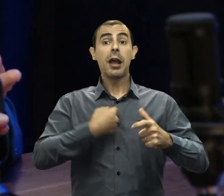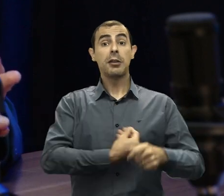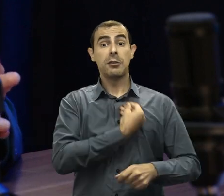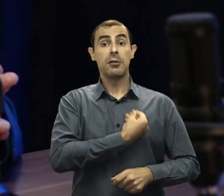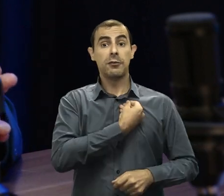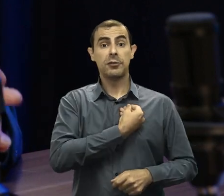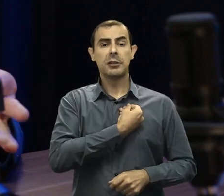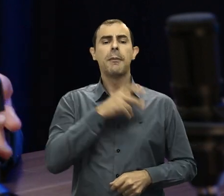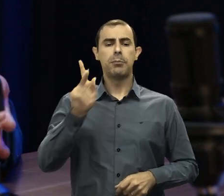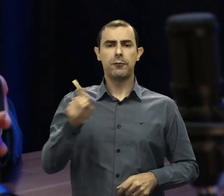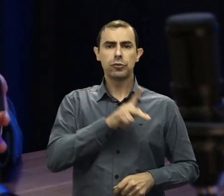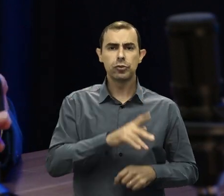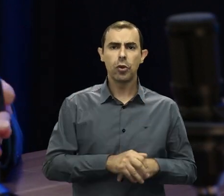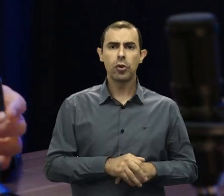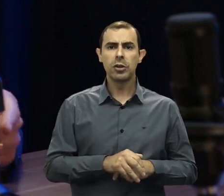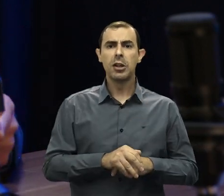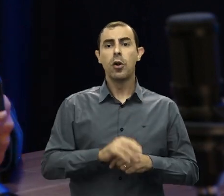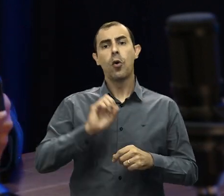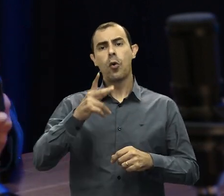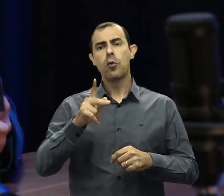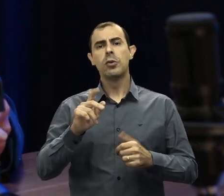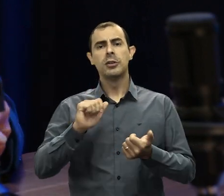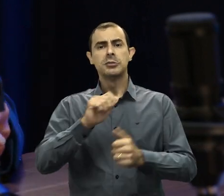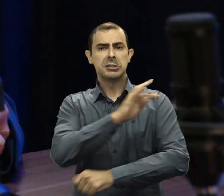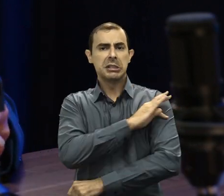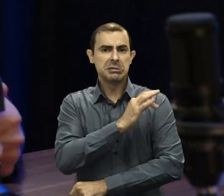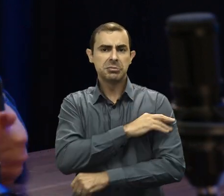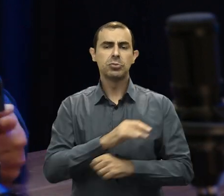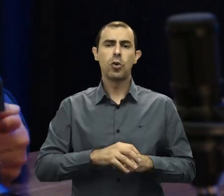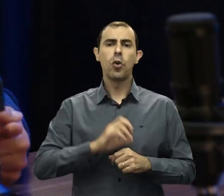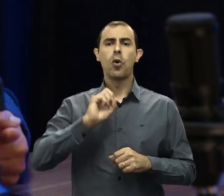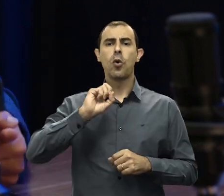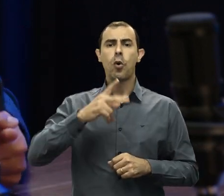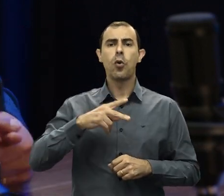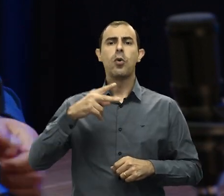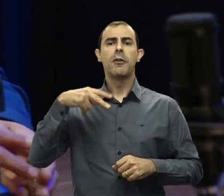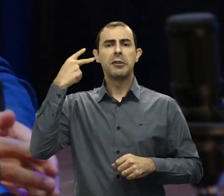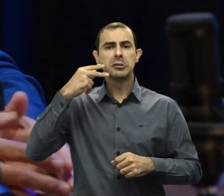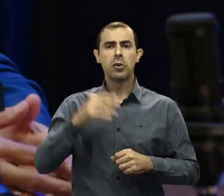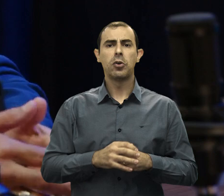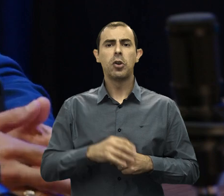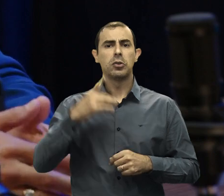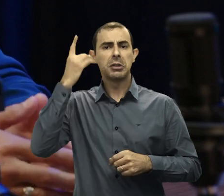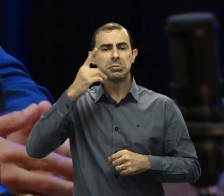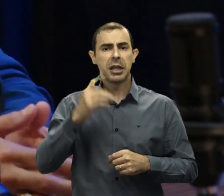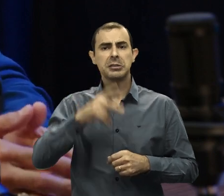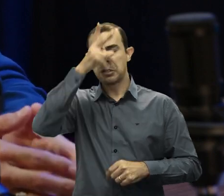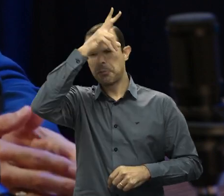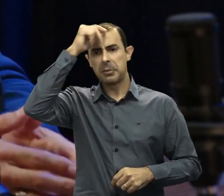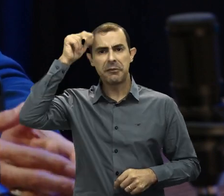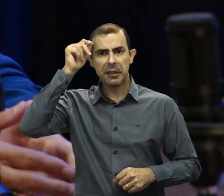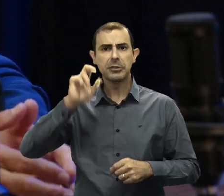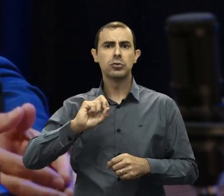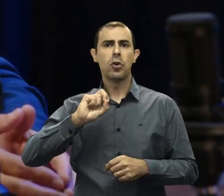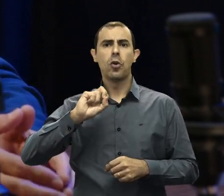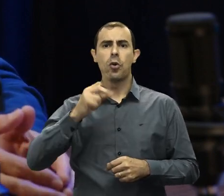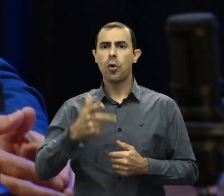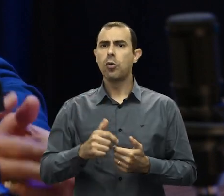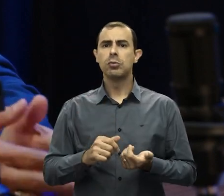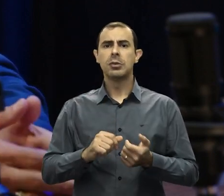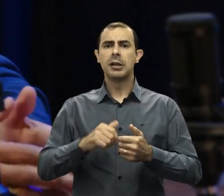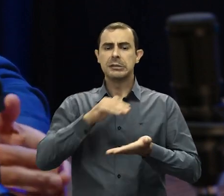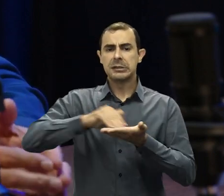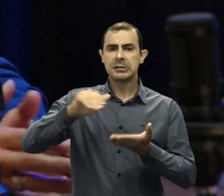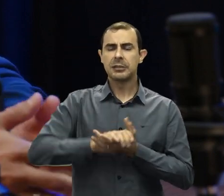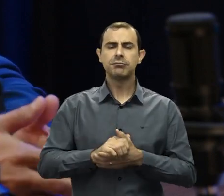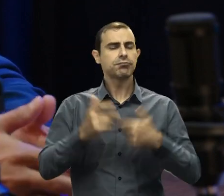seja como coordenador de esporte, seja como vereador, seja como deputado federal, seja como prefeito, eu vou procurar fazer o meu máximo e vou procurar dar resultado,